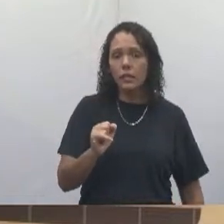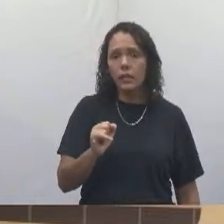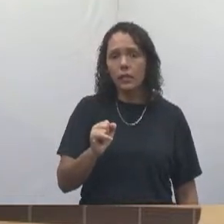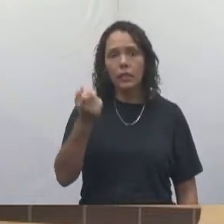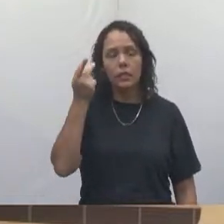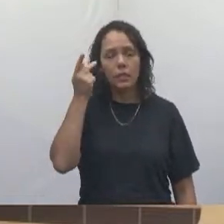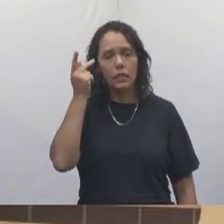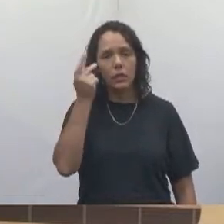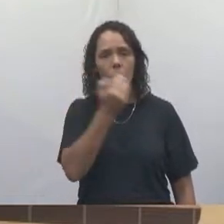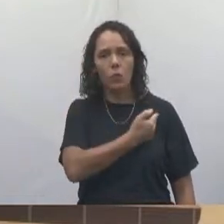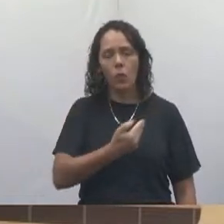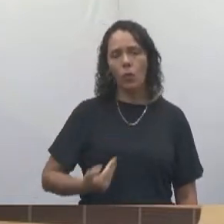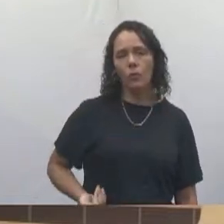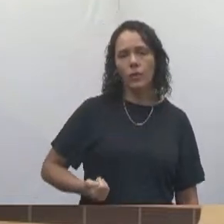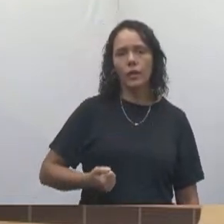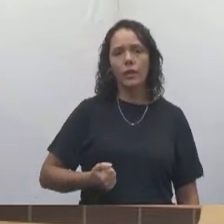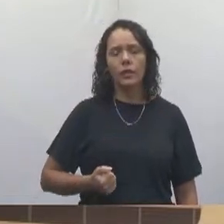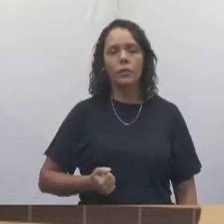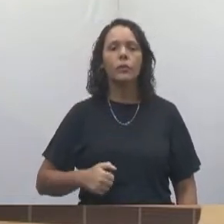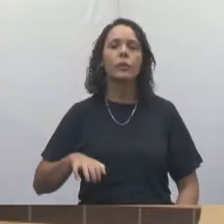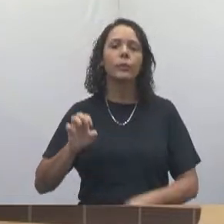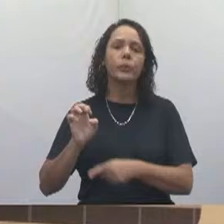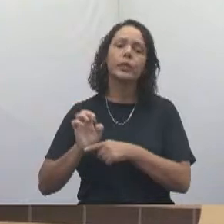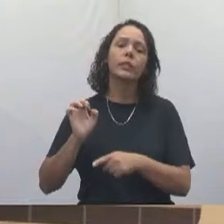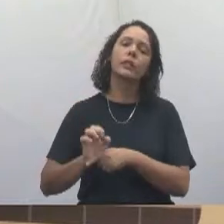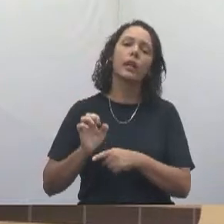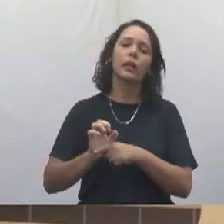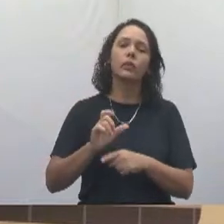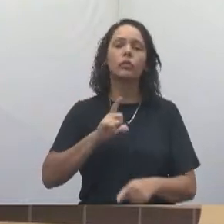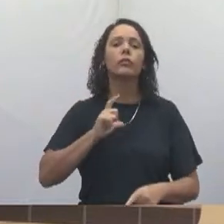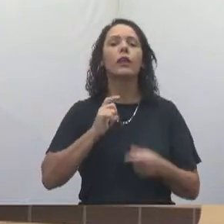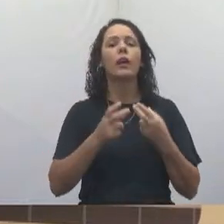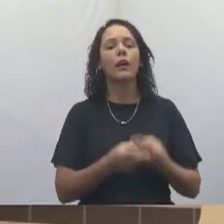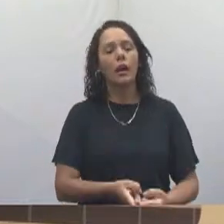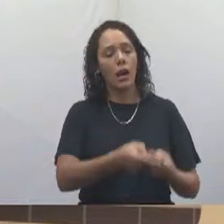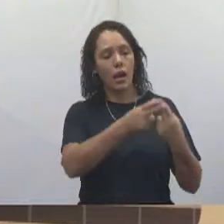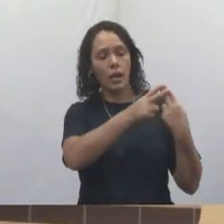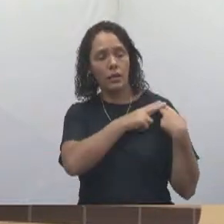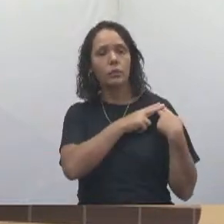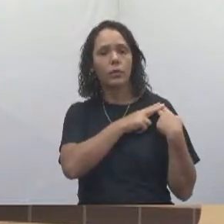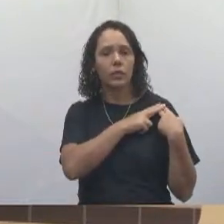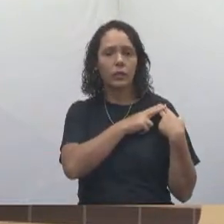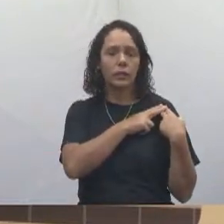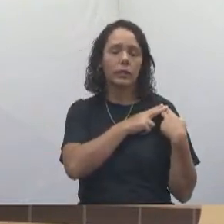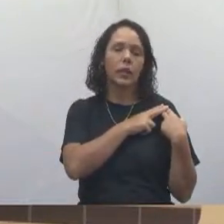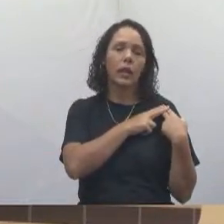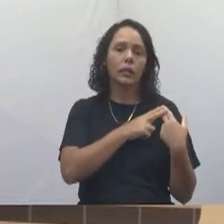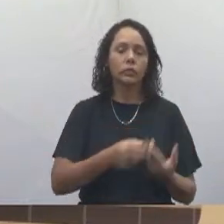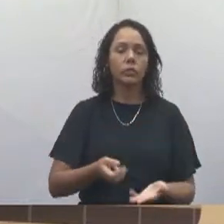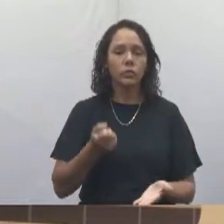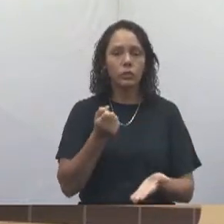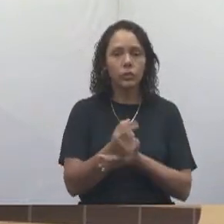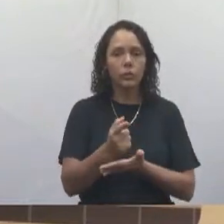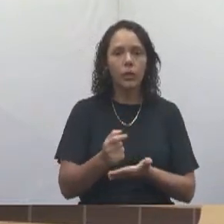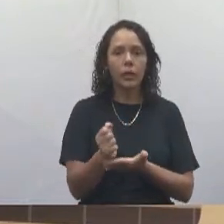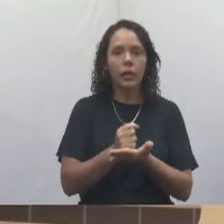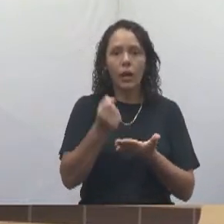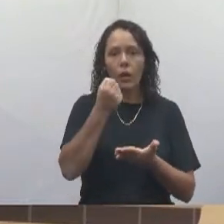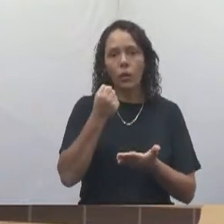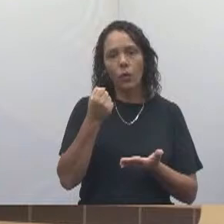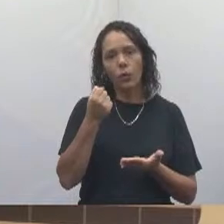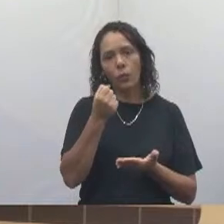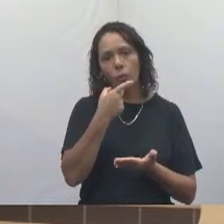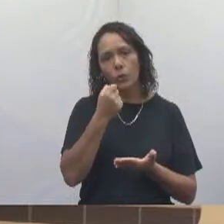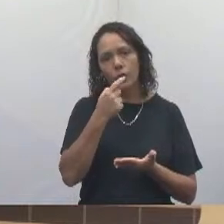lugar do SIM, se o governo do estado assumir as despesas que o município paga com remédio de alto custo, que não é de competência do